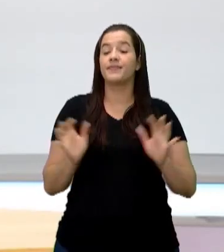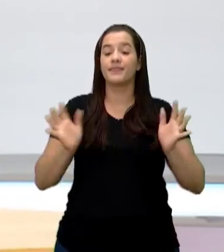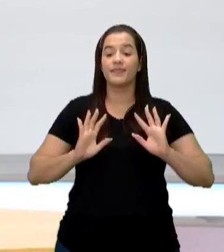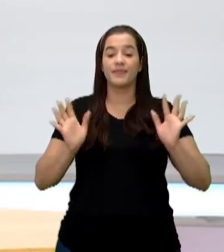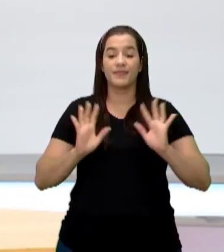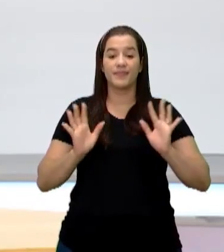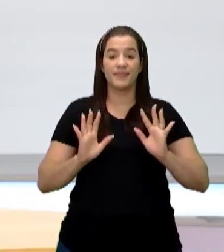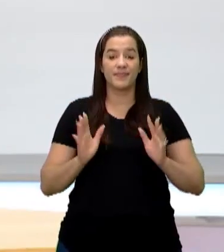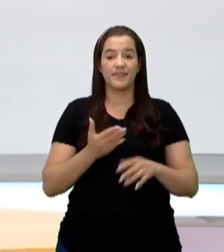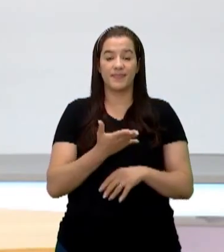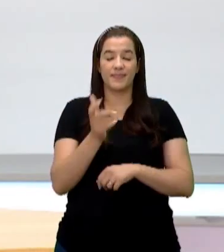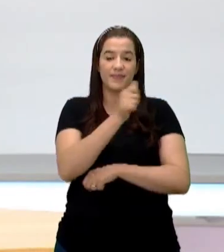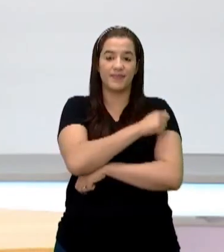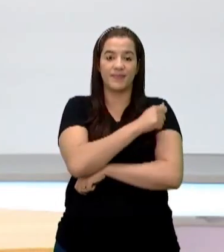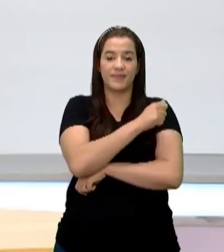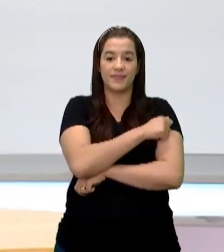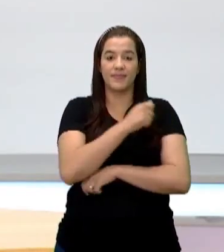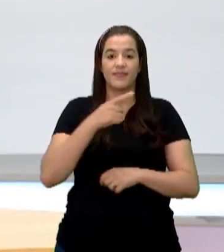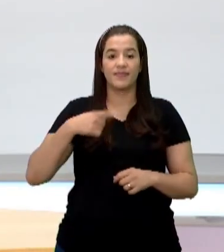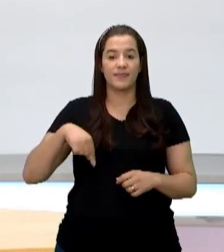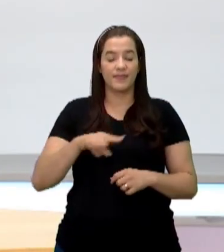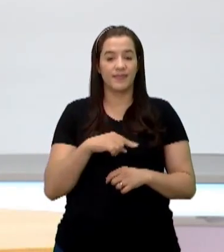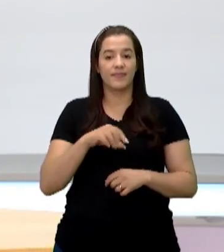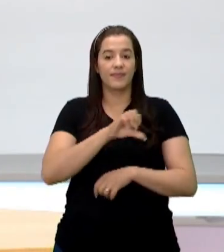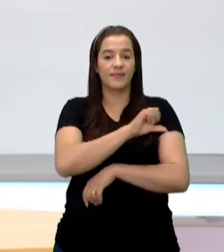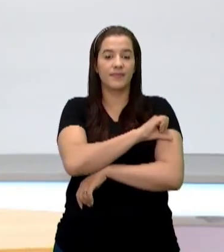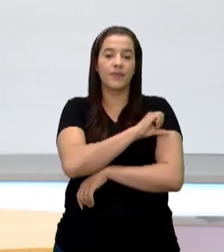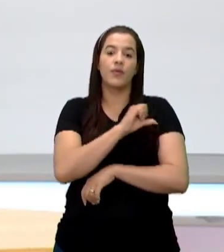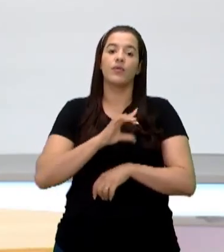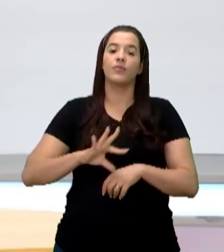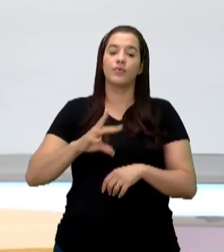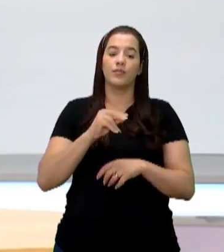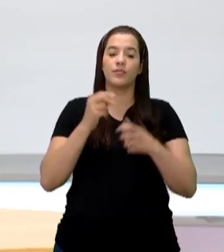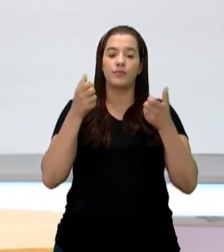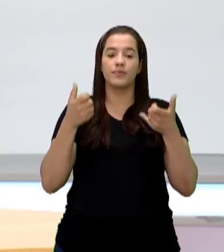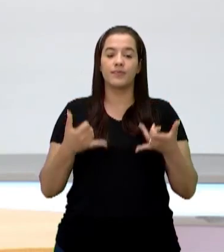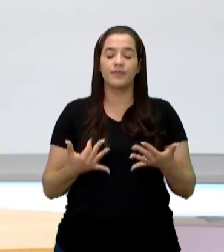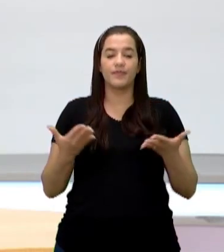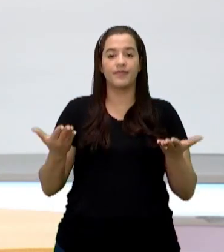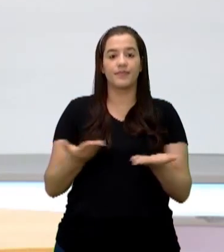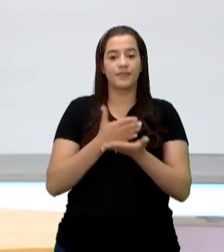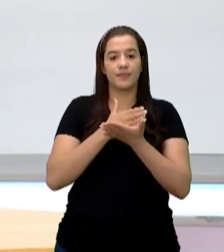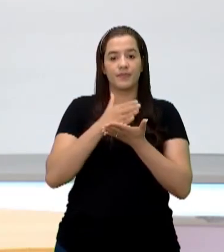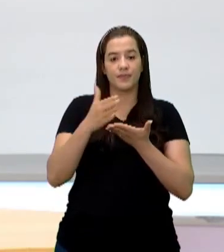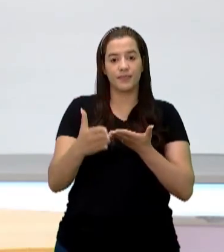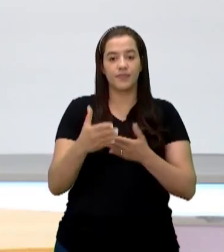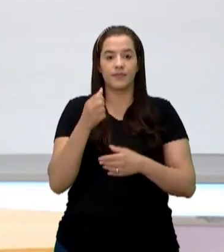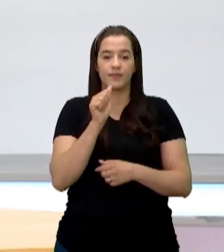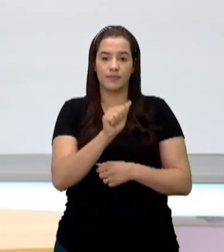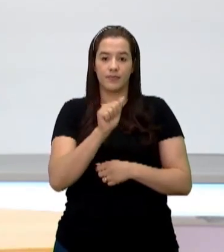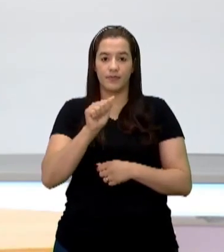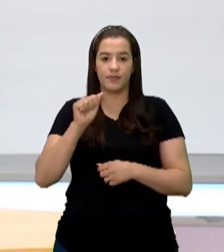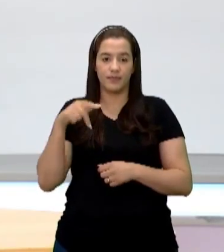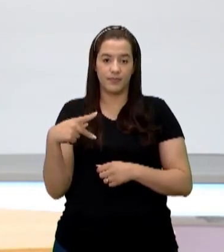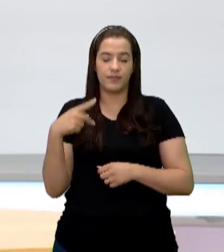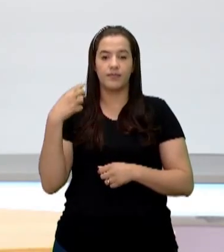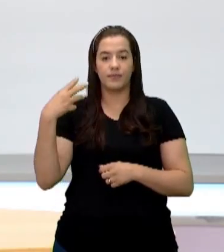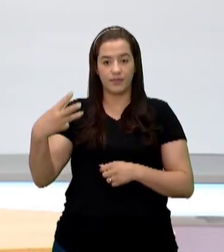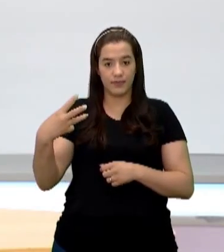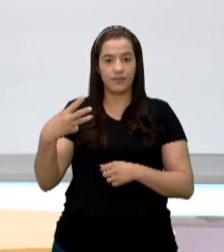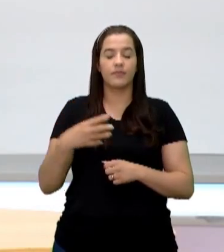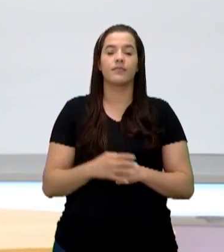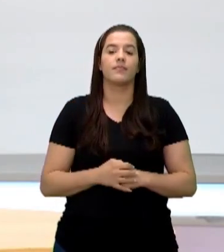Olá, alunos do 9º ano. Hoje vamos então iniciar a correção da AP3